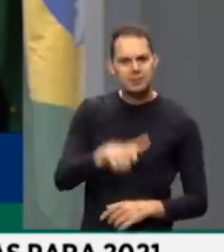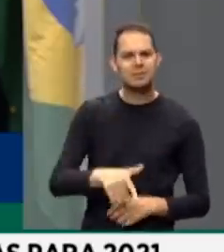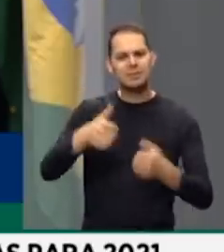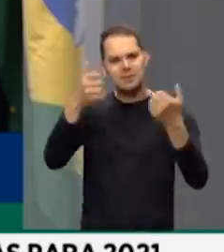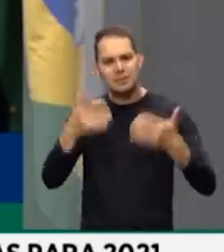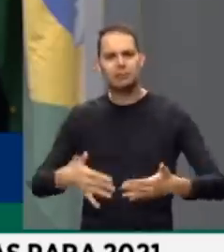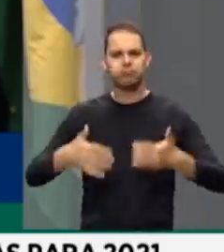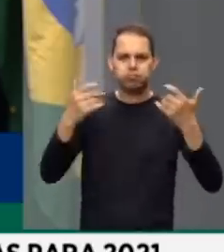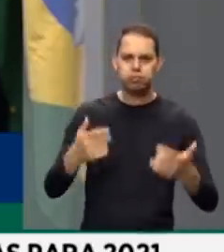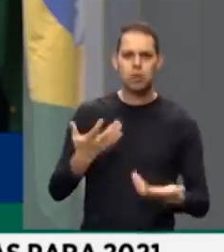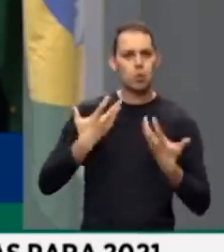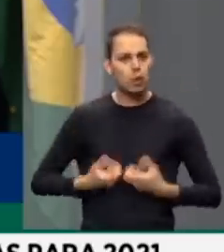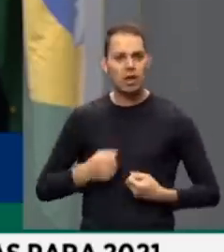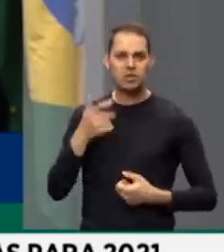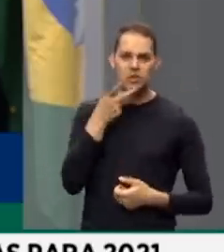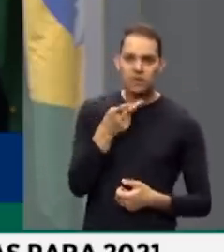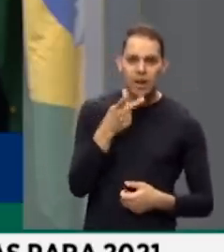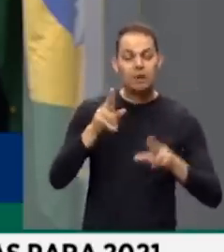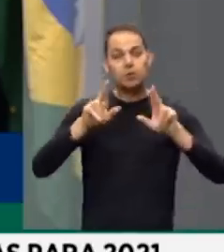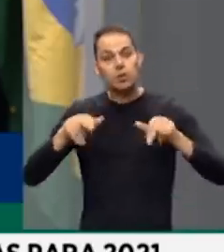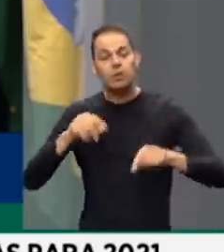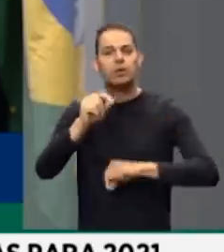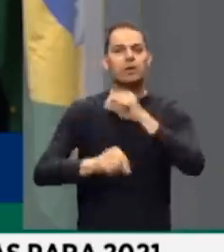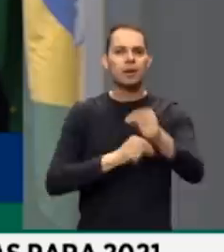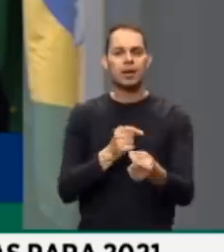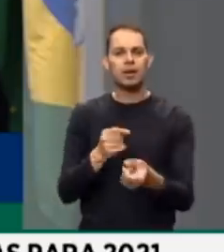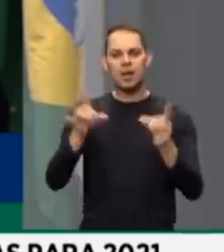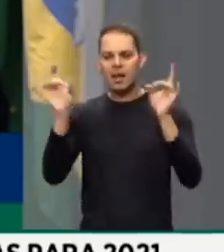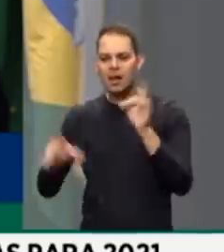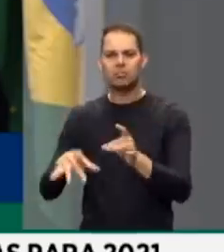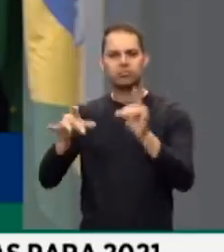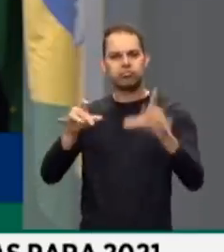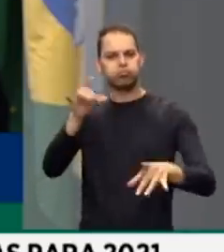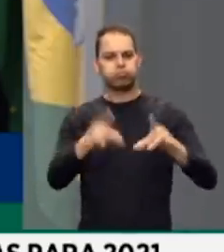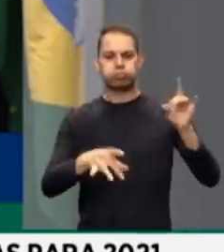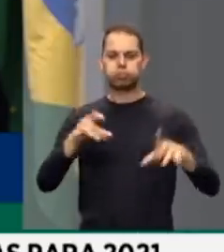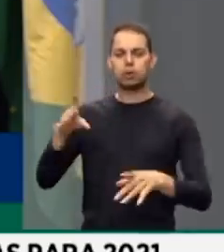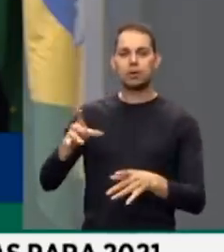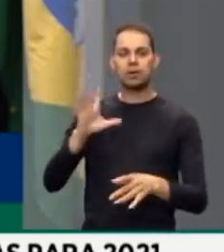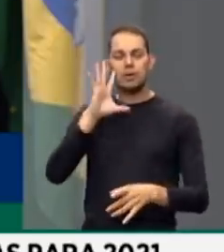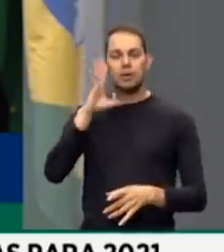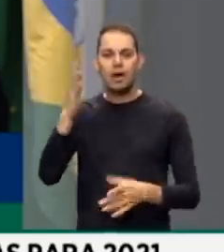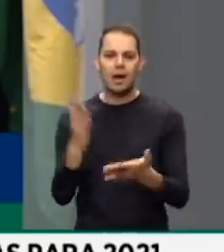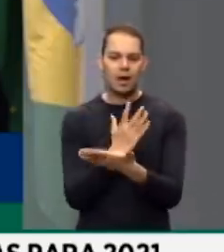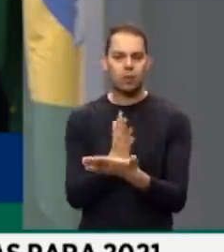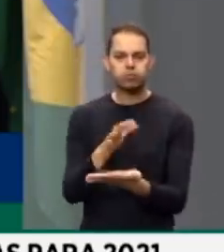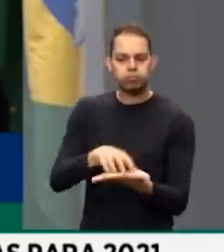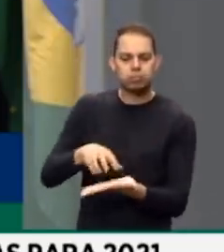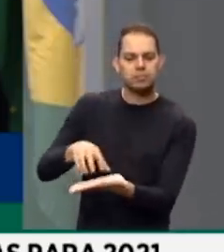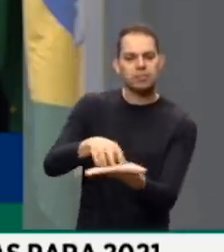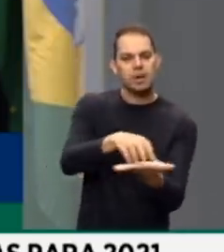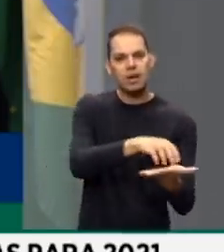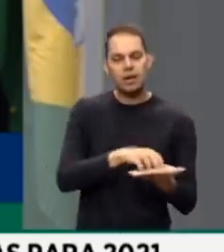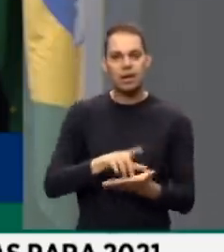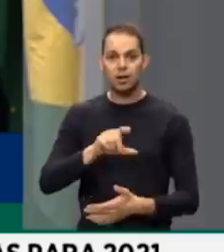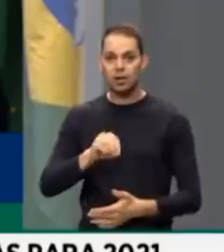nessa tribuna. Continuam as renúncias, os privilégios para determinados setores que